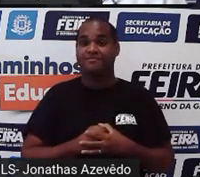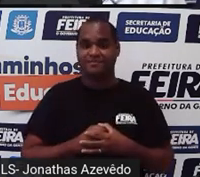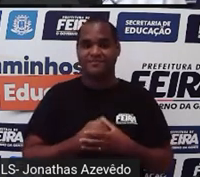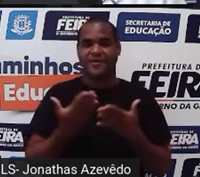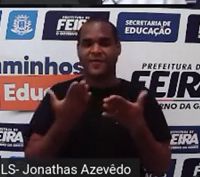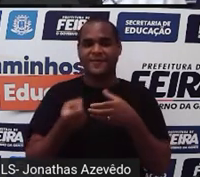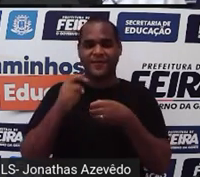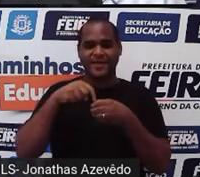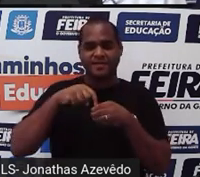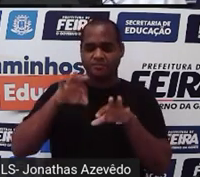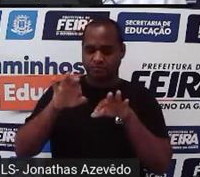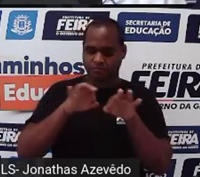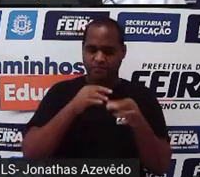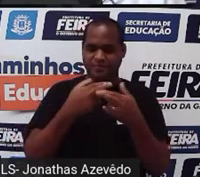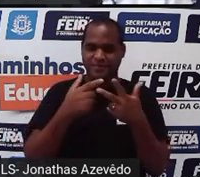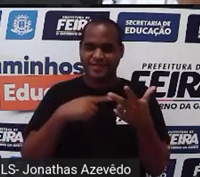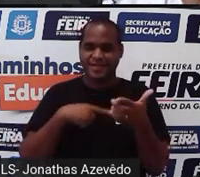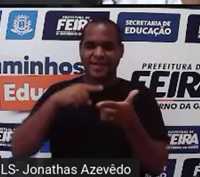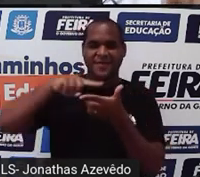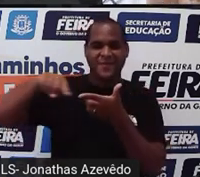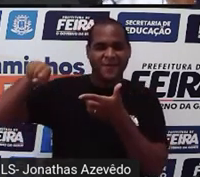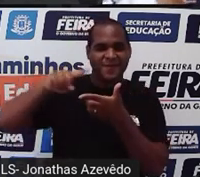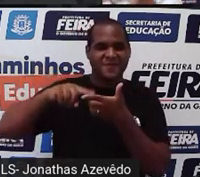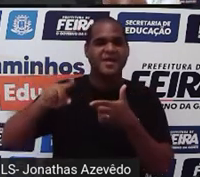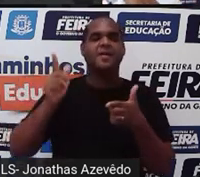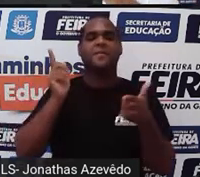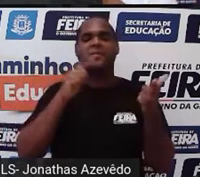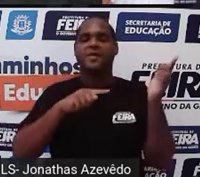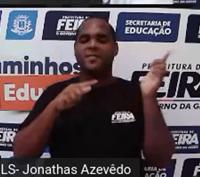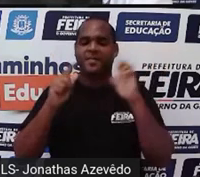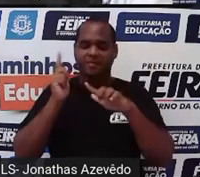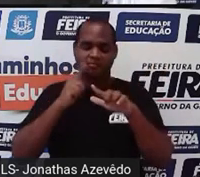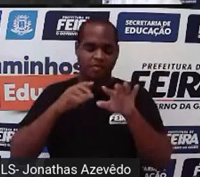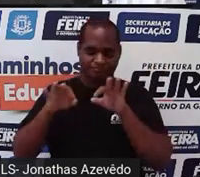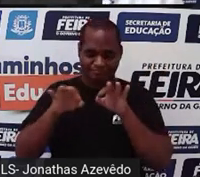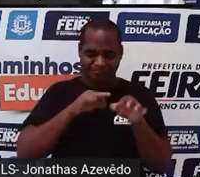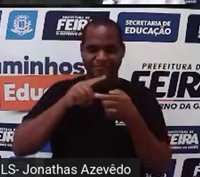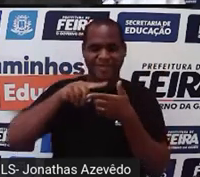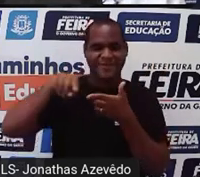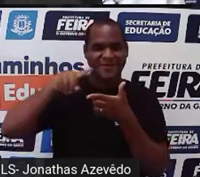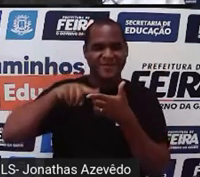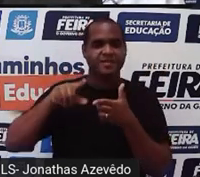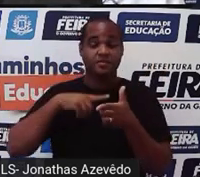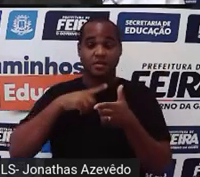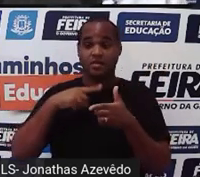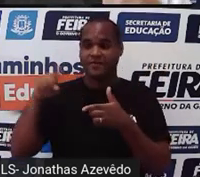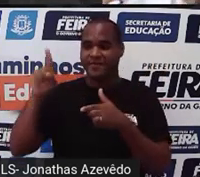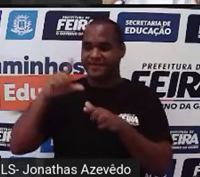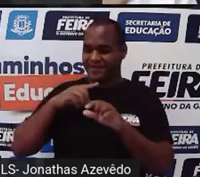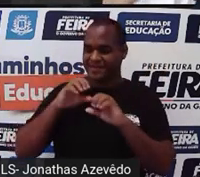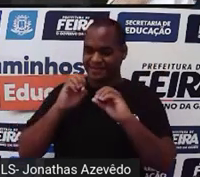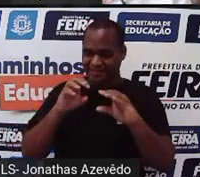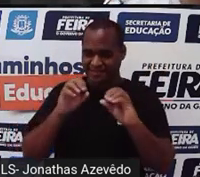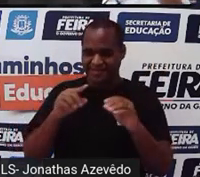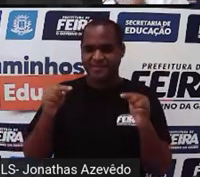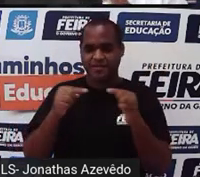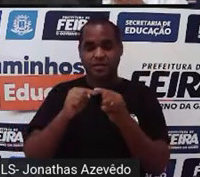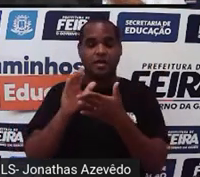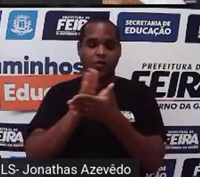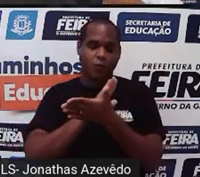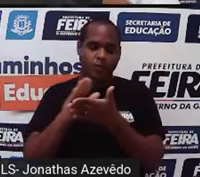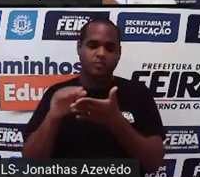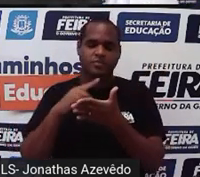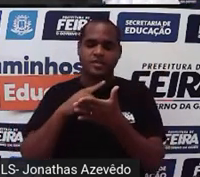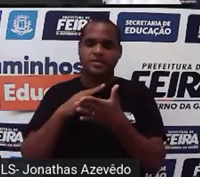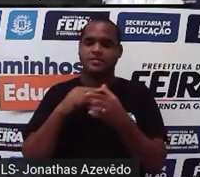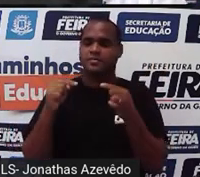voltar a resolver um problema que a gente já vem resolvendo esse problema ao longo dessas aulas só que em cada